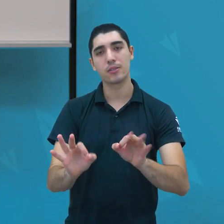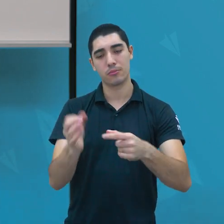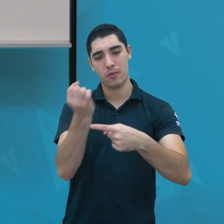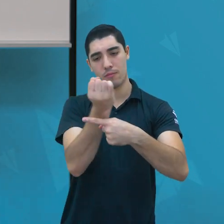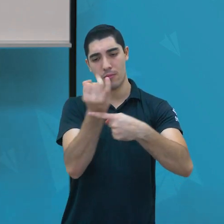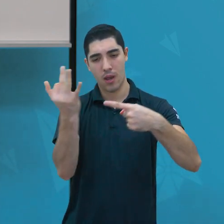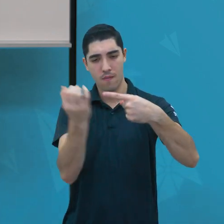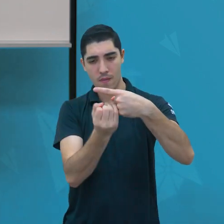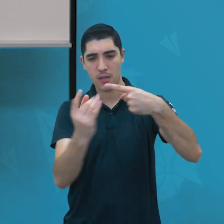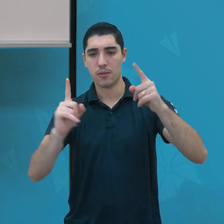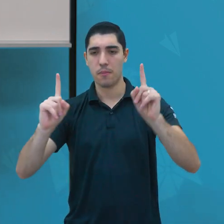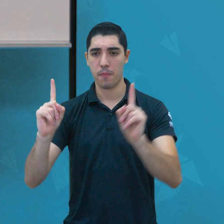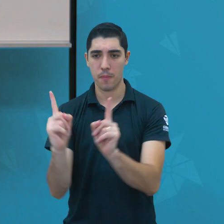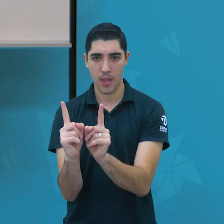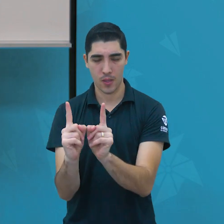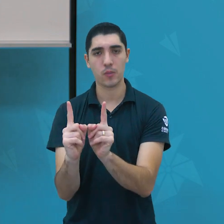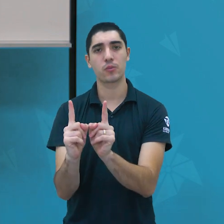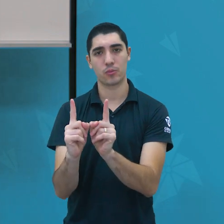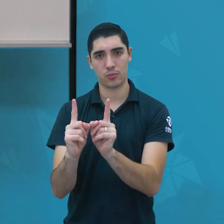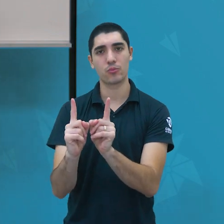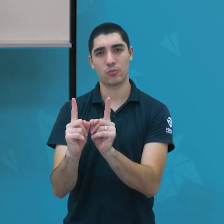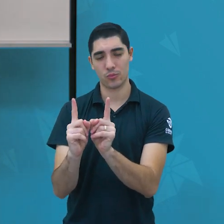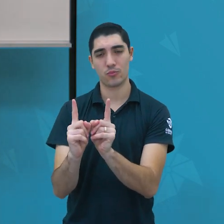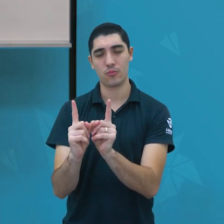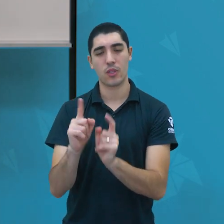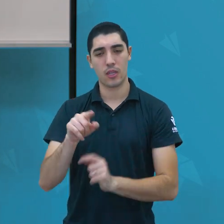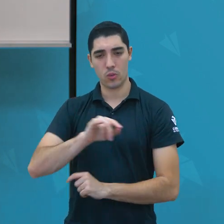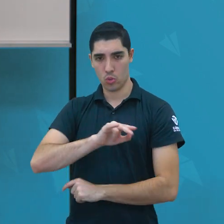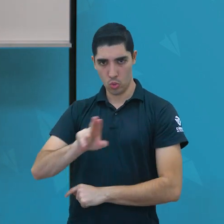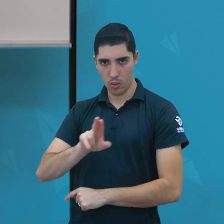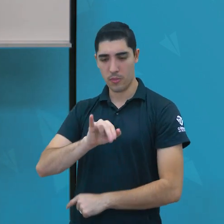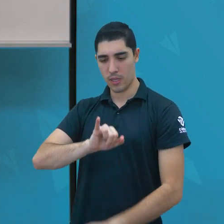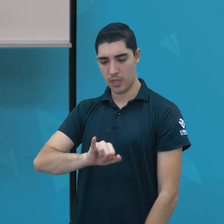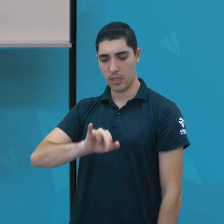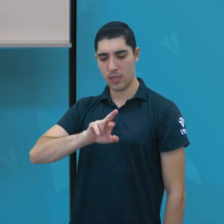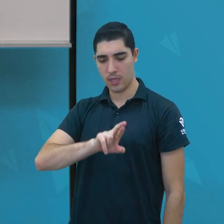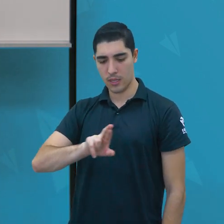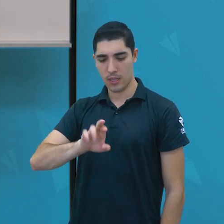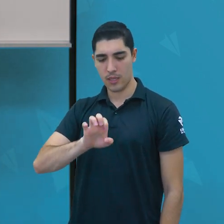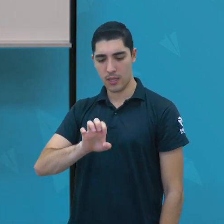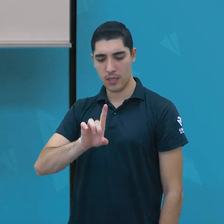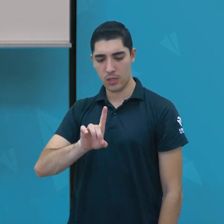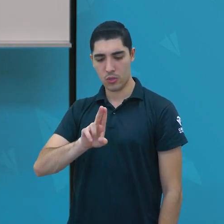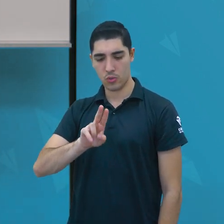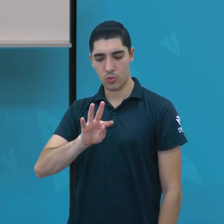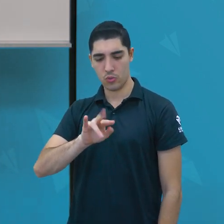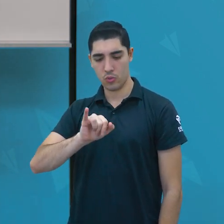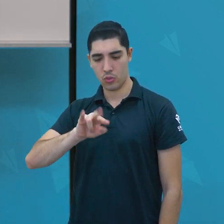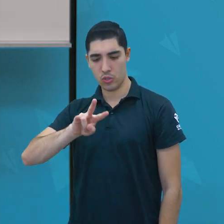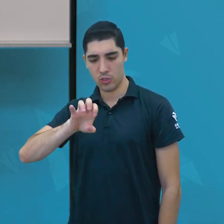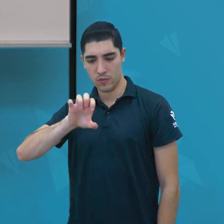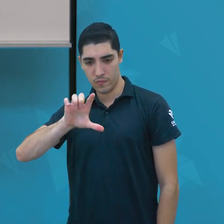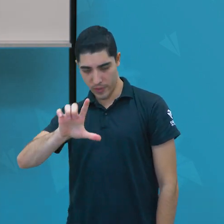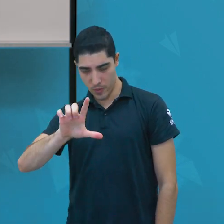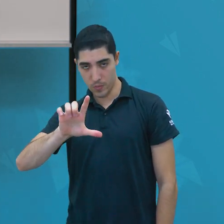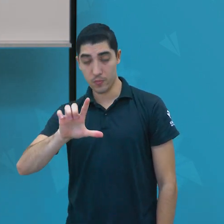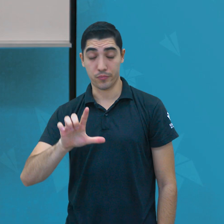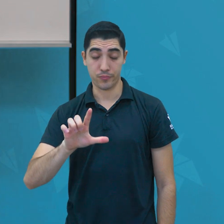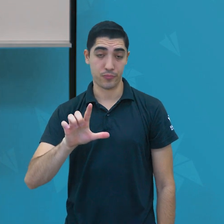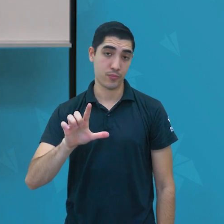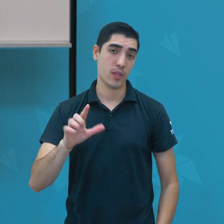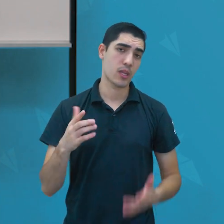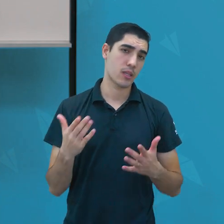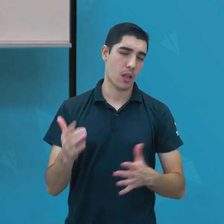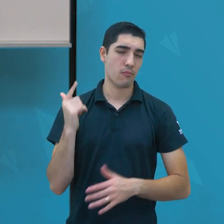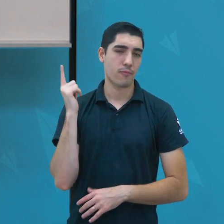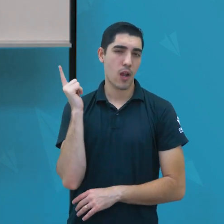fração irredutível. Tá? A fração irredutível, já por meio da classificação de frações,